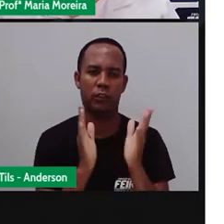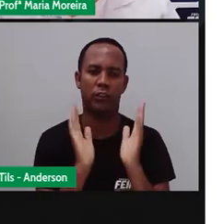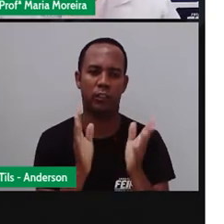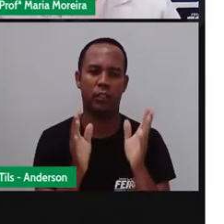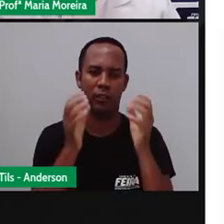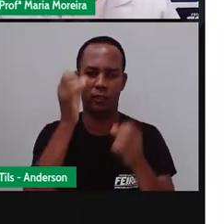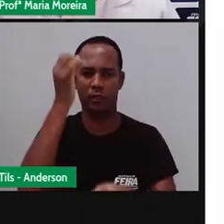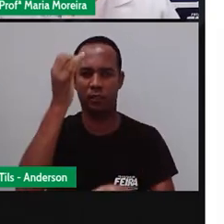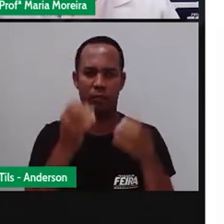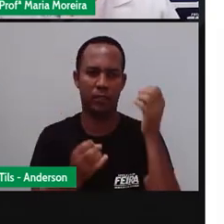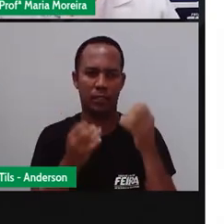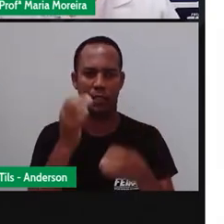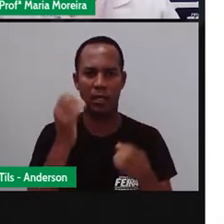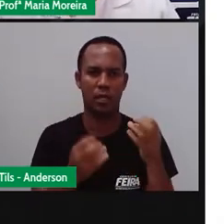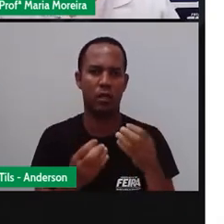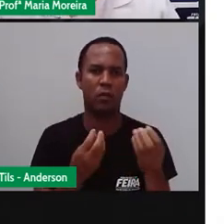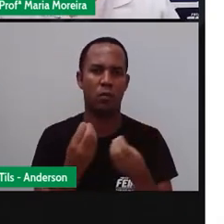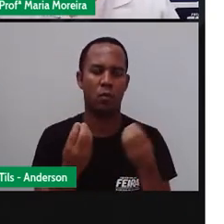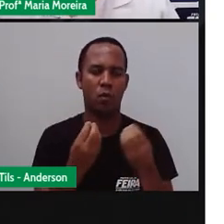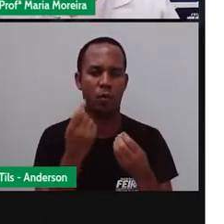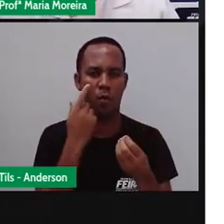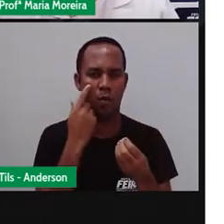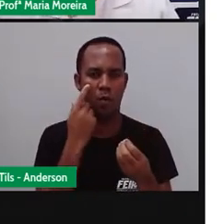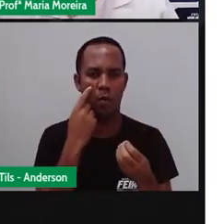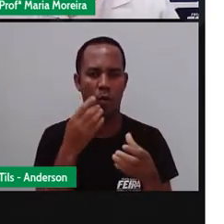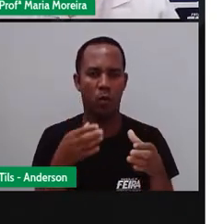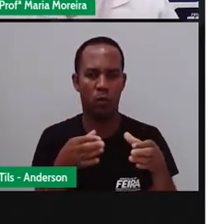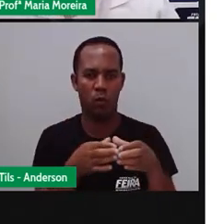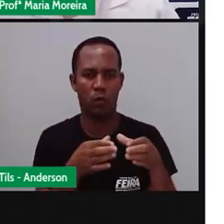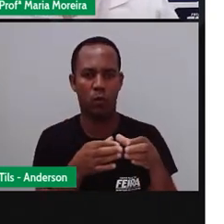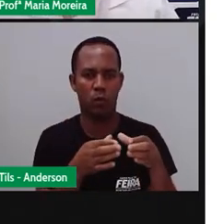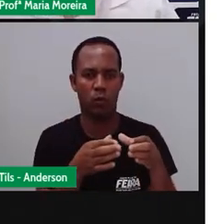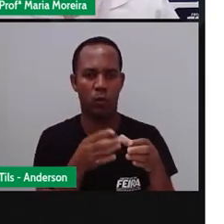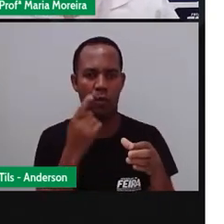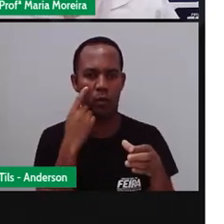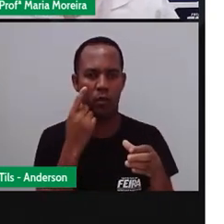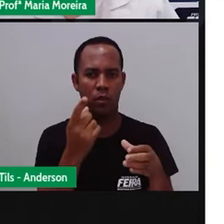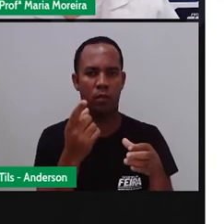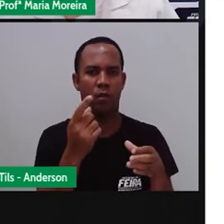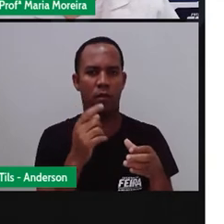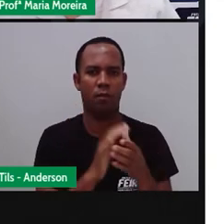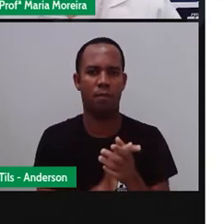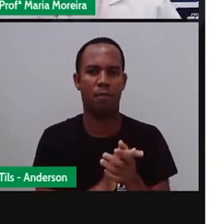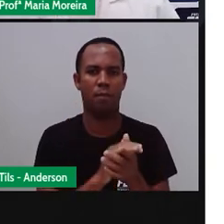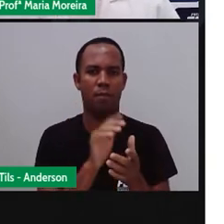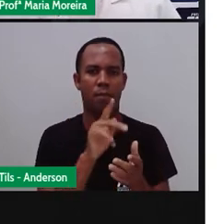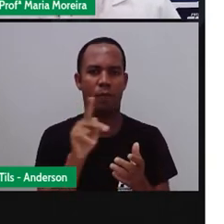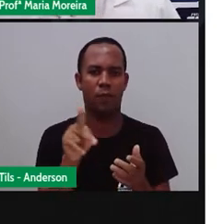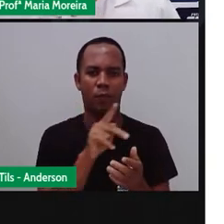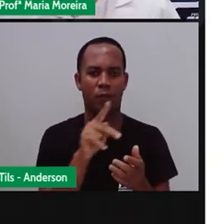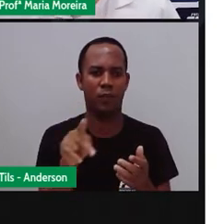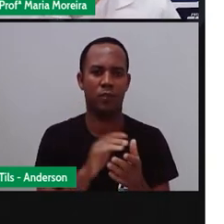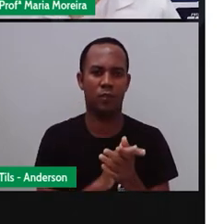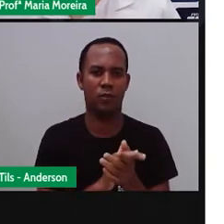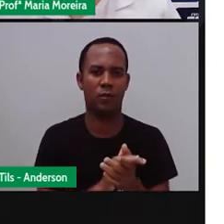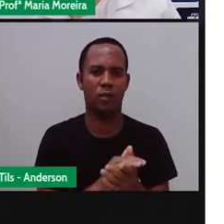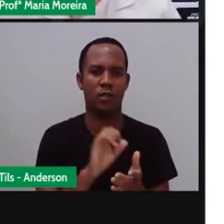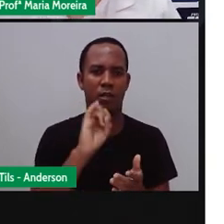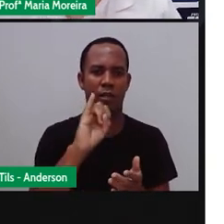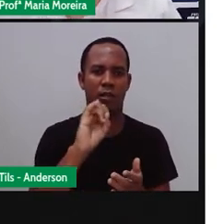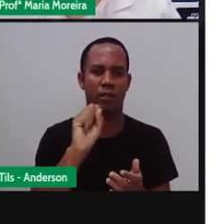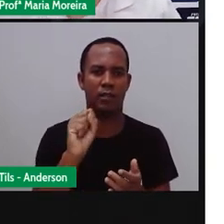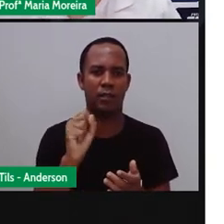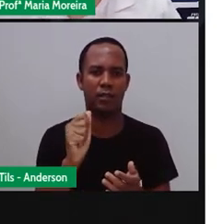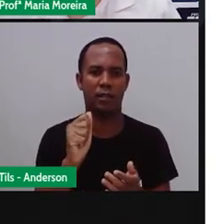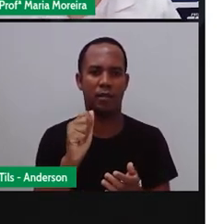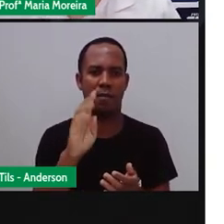vocês. Vamos conhecer a turma da Pró Isabel. Olha a Pró Isabel aí, que charmosa, né? E como eles ajudaram,